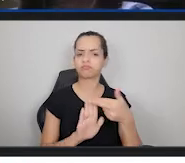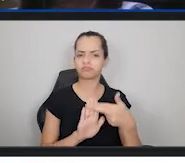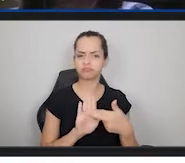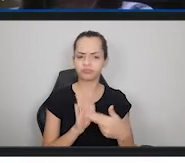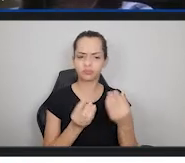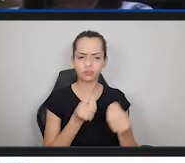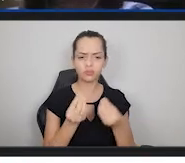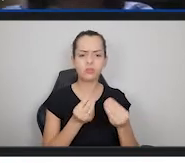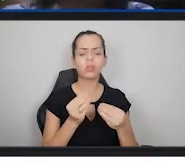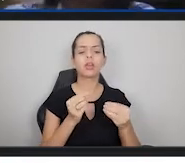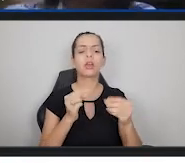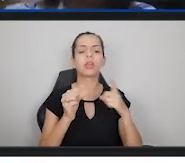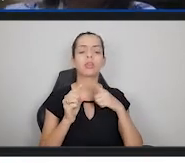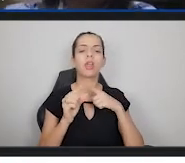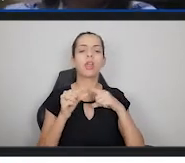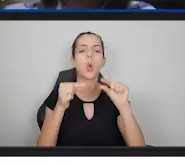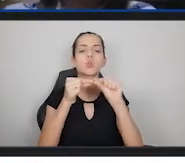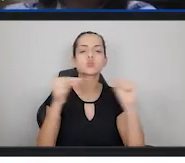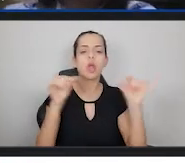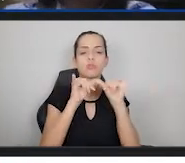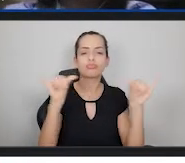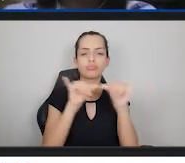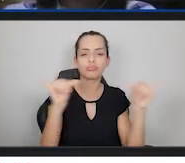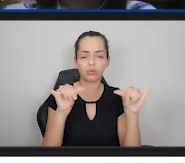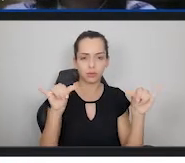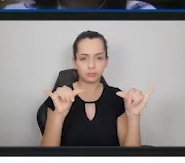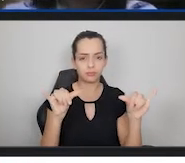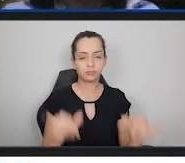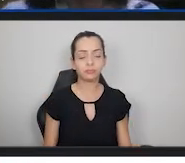a convencional, tá?